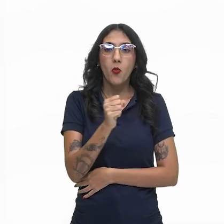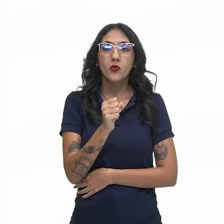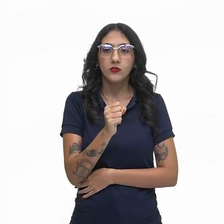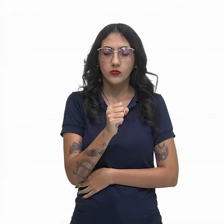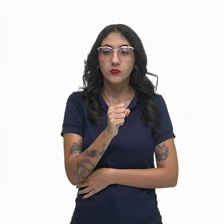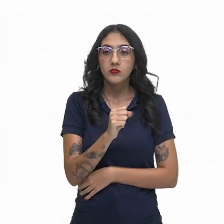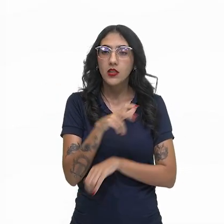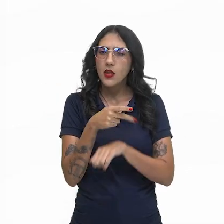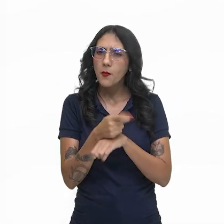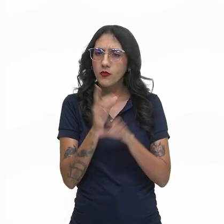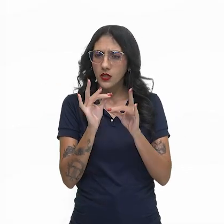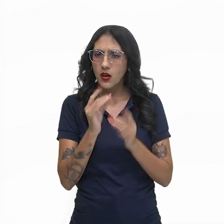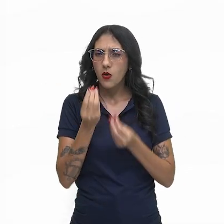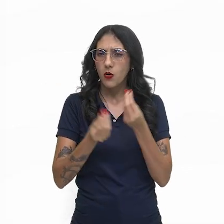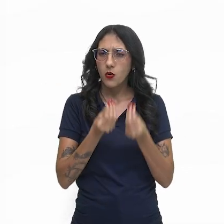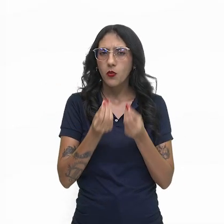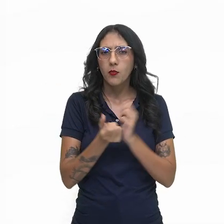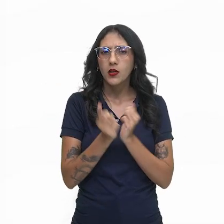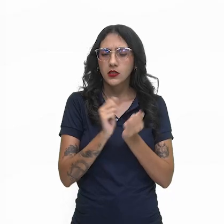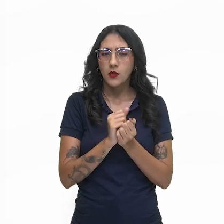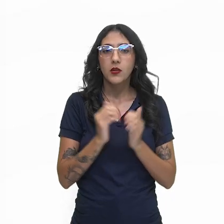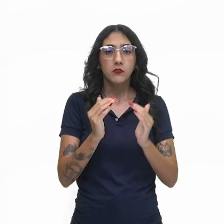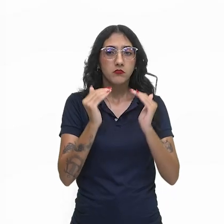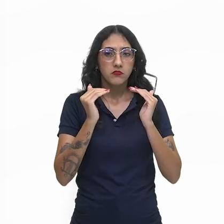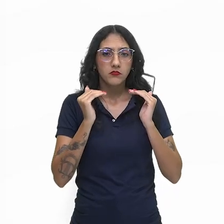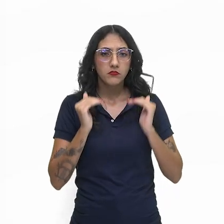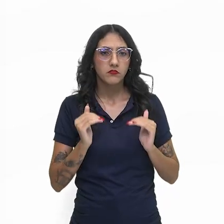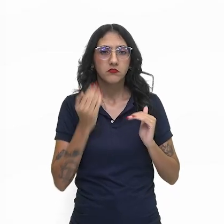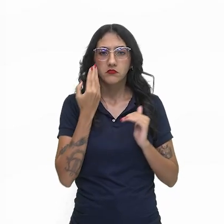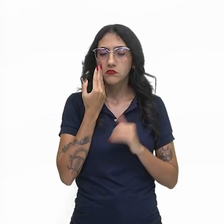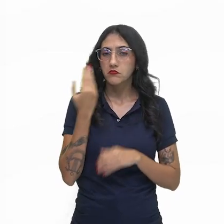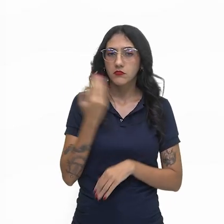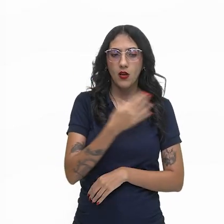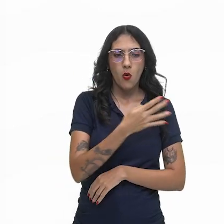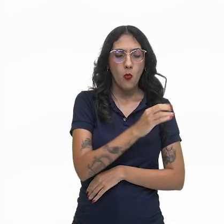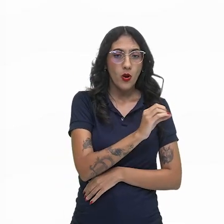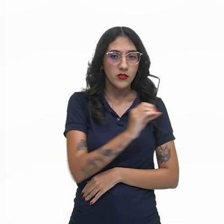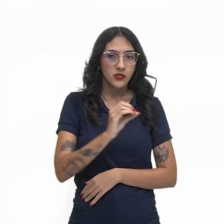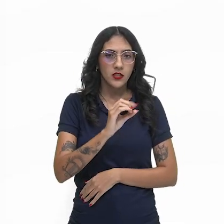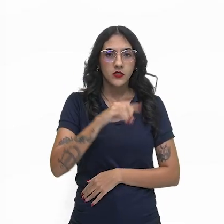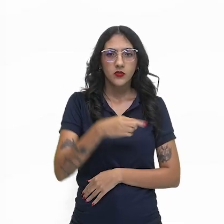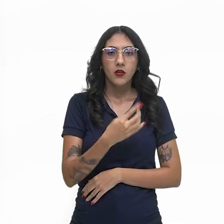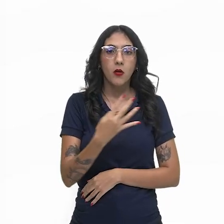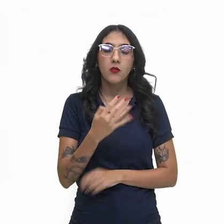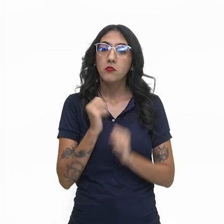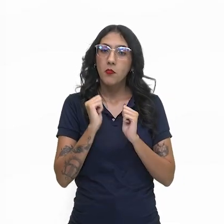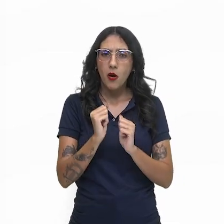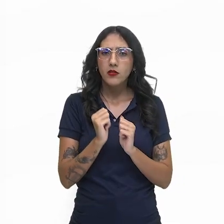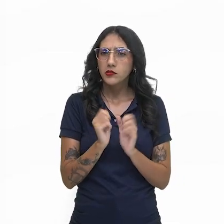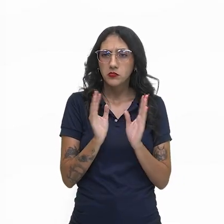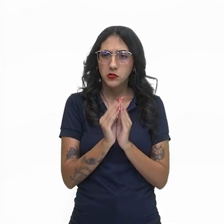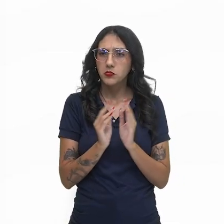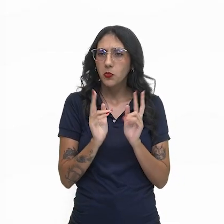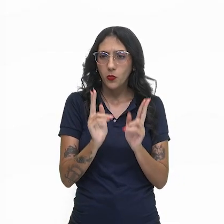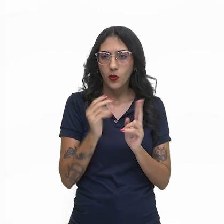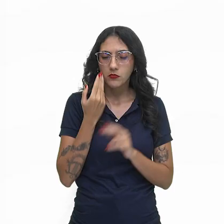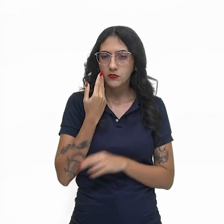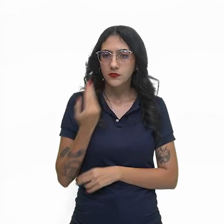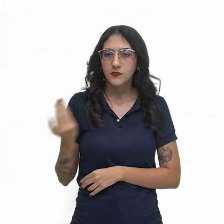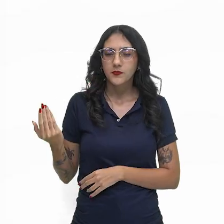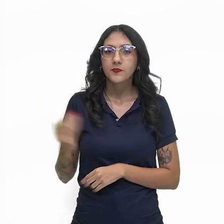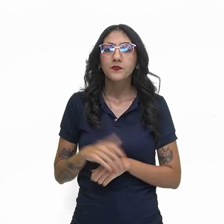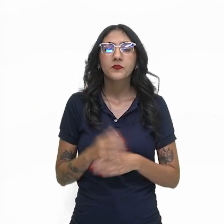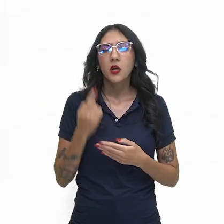cálculo. E o 400,4, posso deixar ele desta forma. Então, nós temos